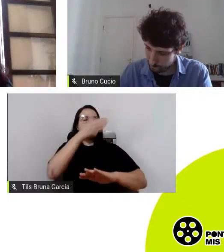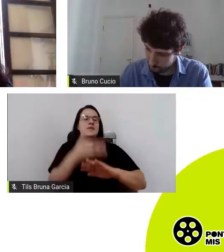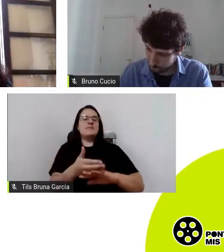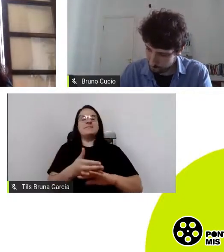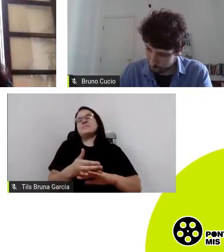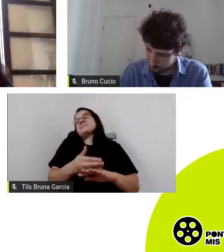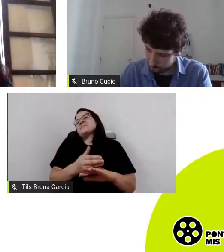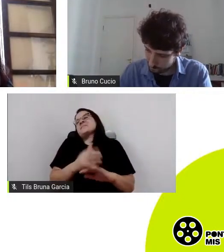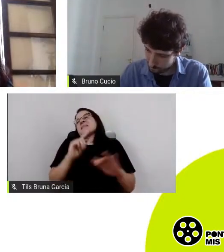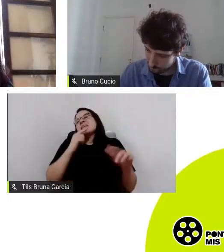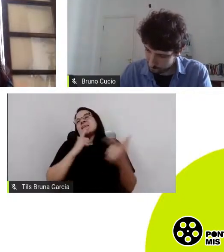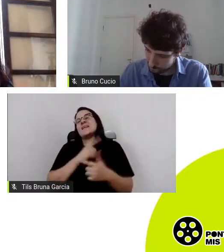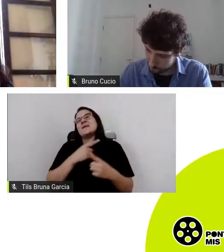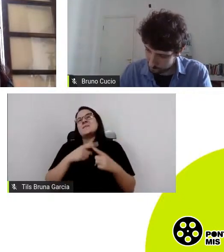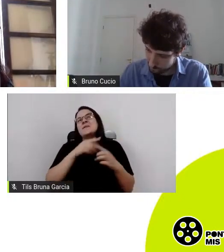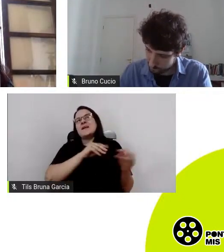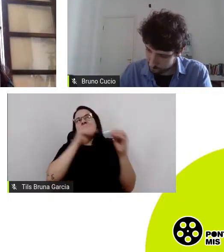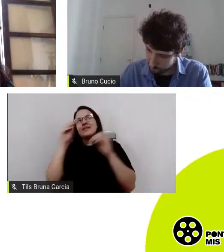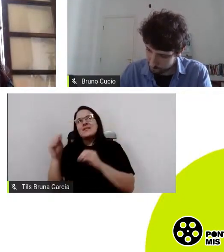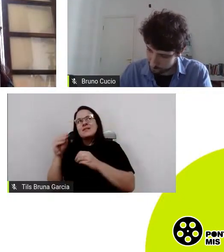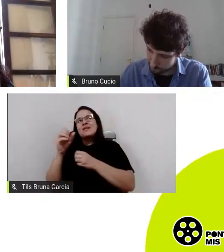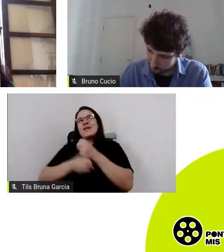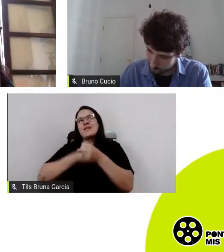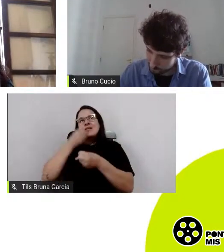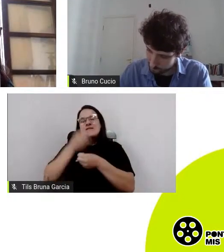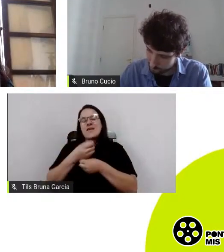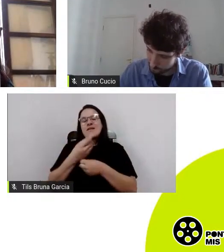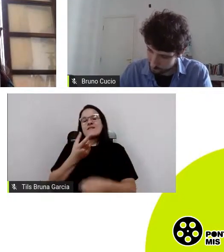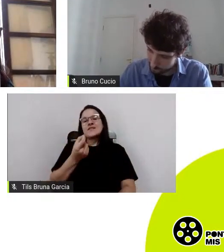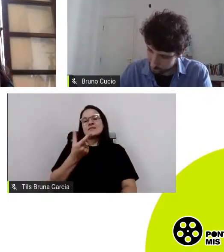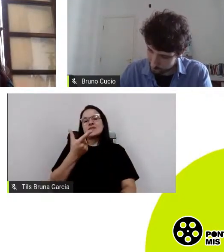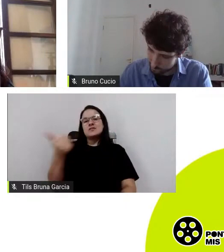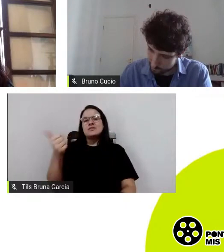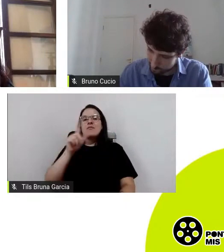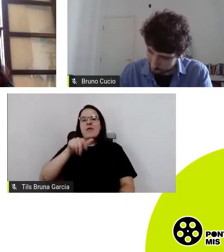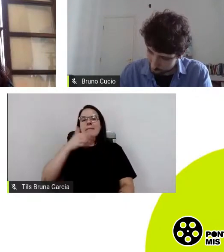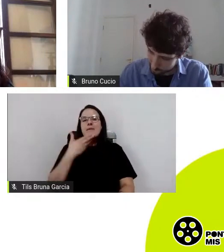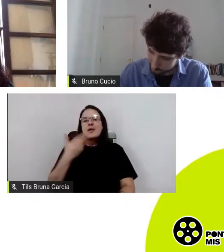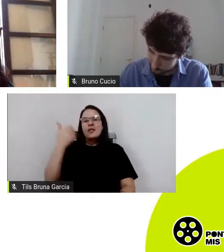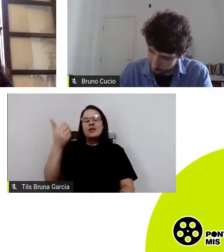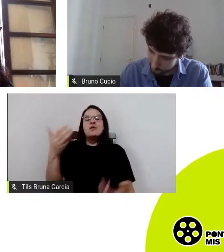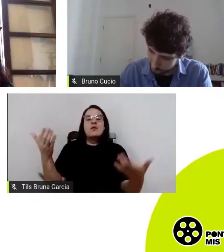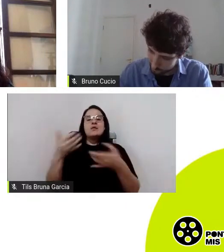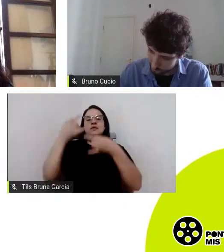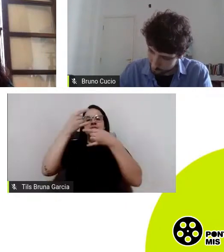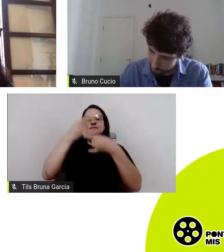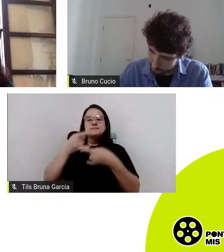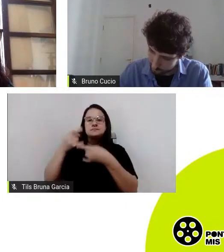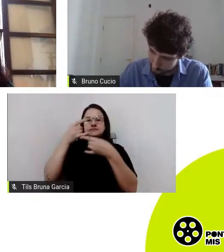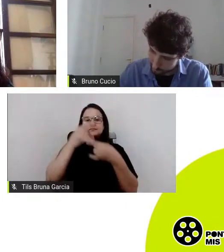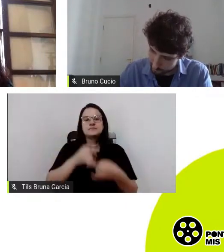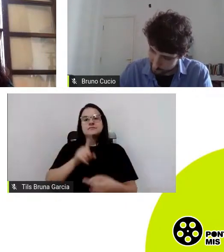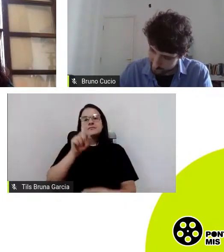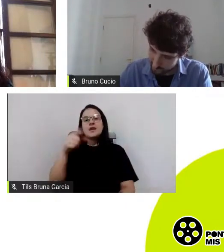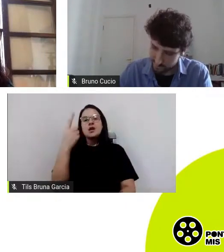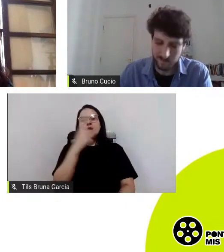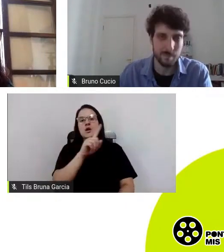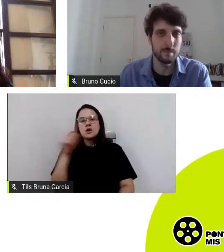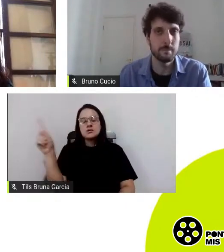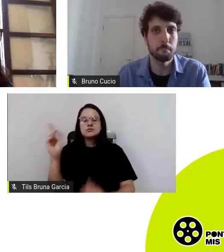transpor isso para que 2021 seja um ano muito melhor. E essa live aqui que a gente está fazendo é a nossa última deste ano